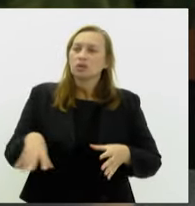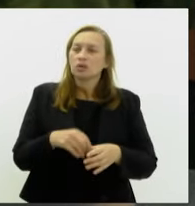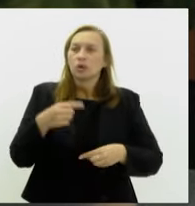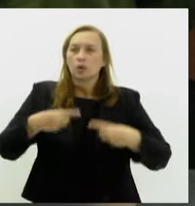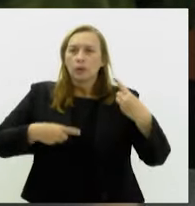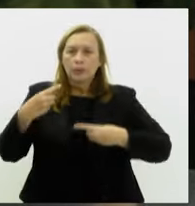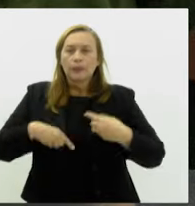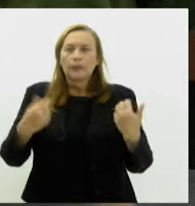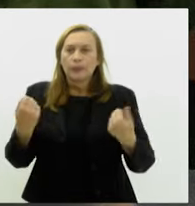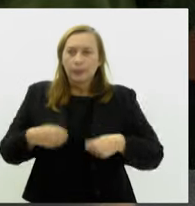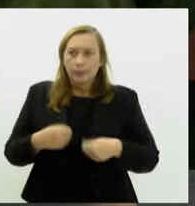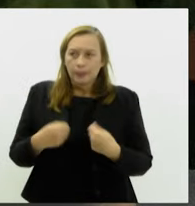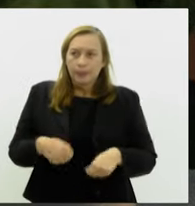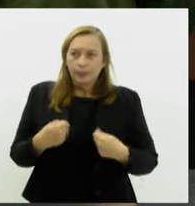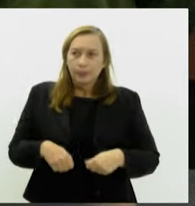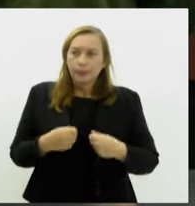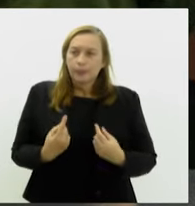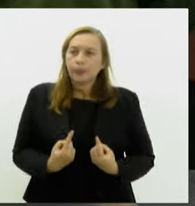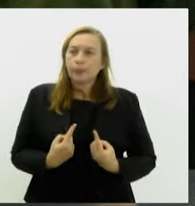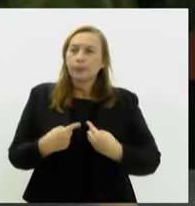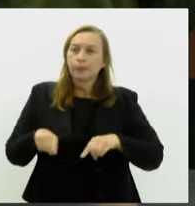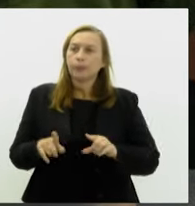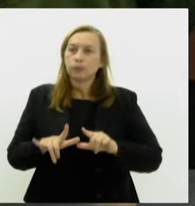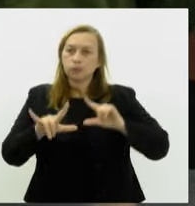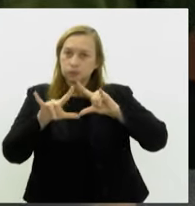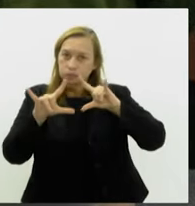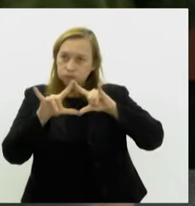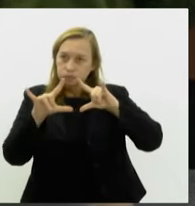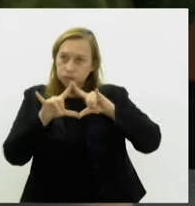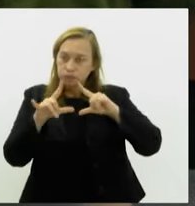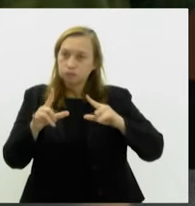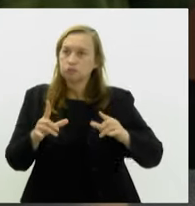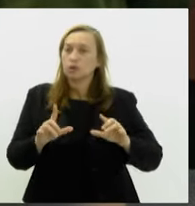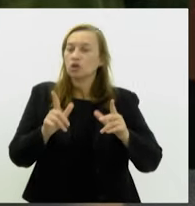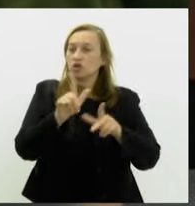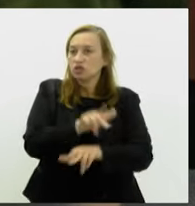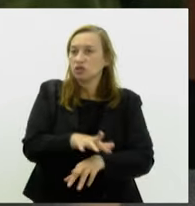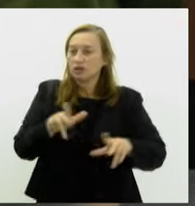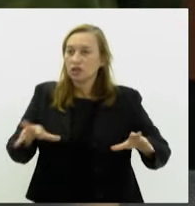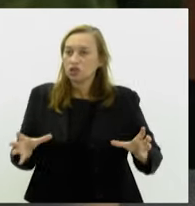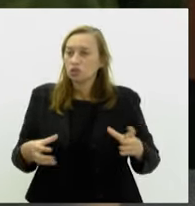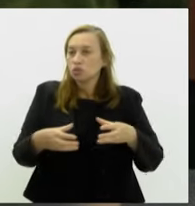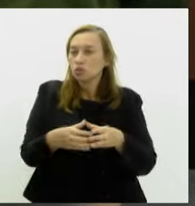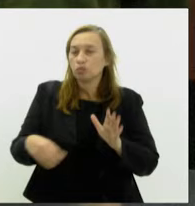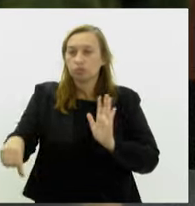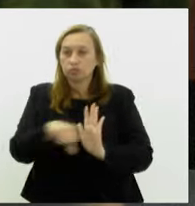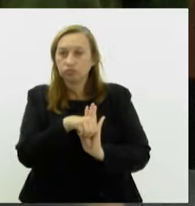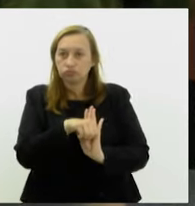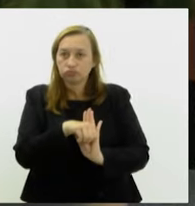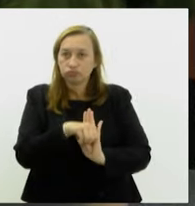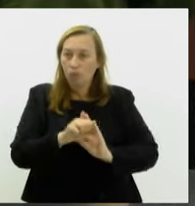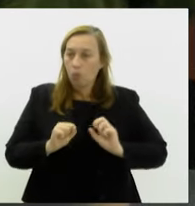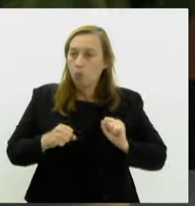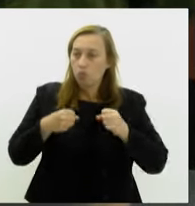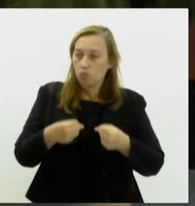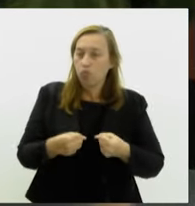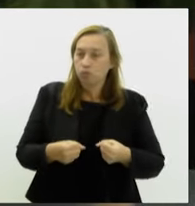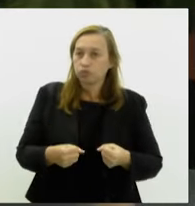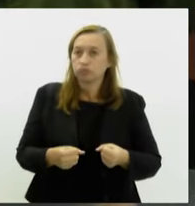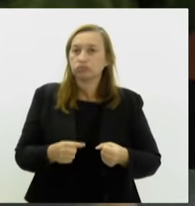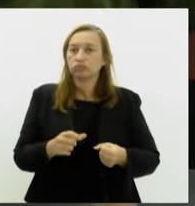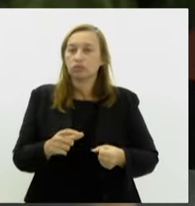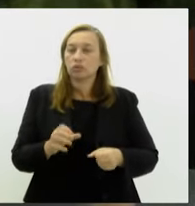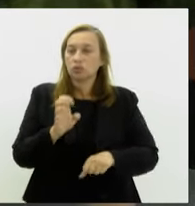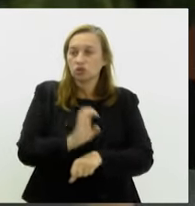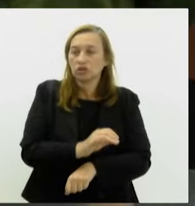da necessidade de combater as milícias, de combater os diferentes grupos criminosos que se apoderam do Estado do